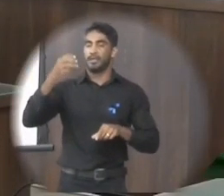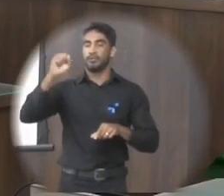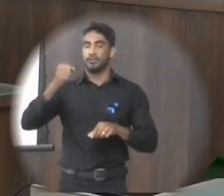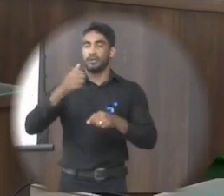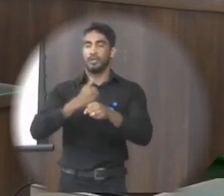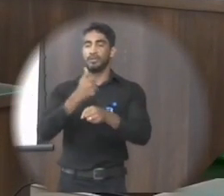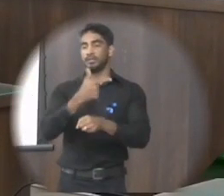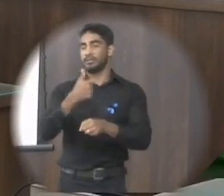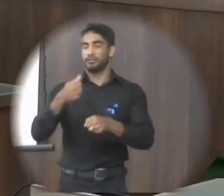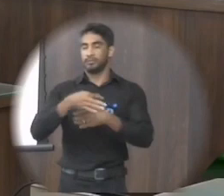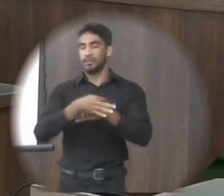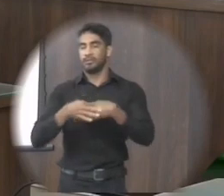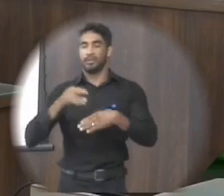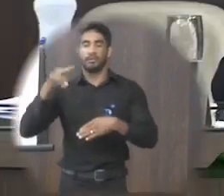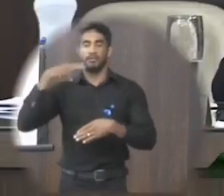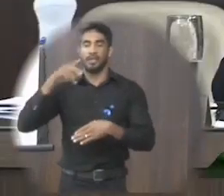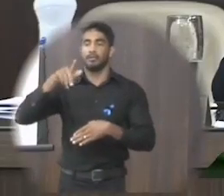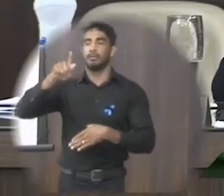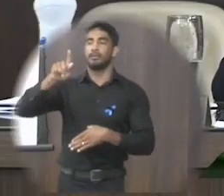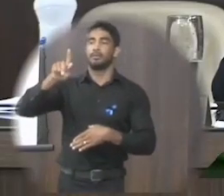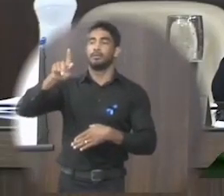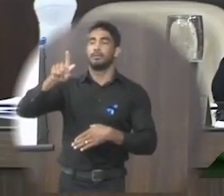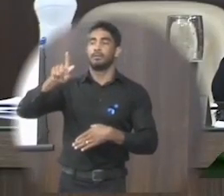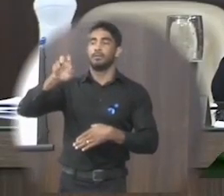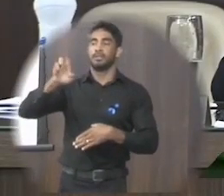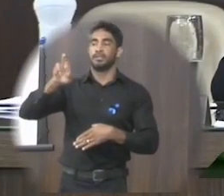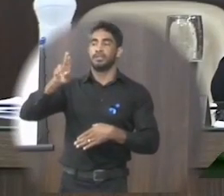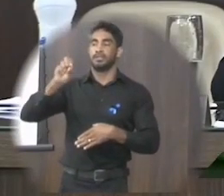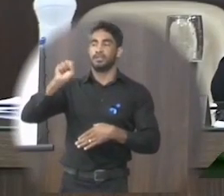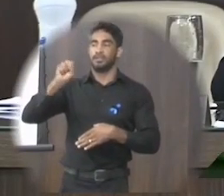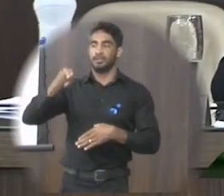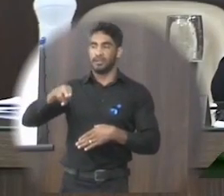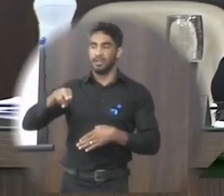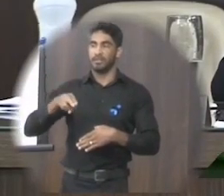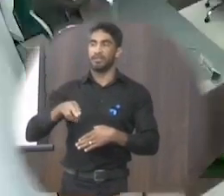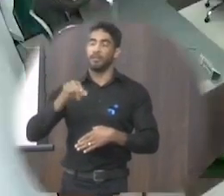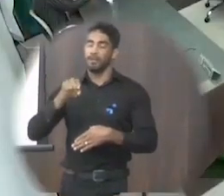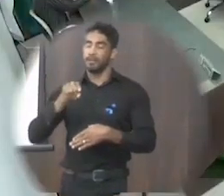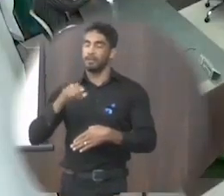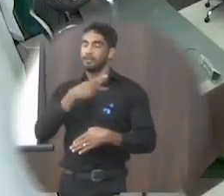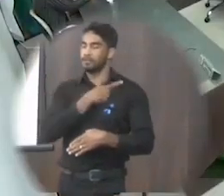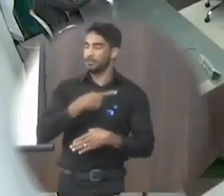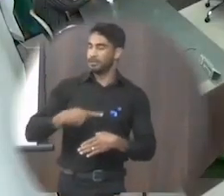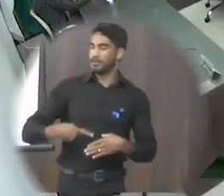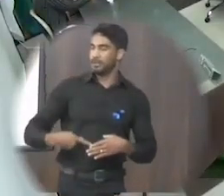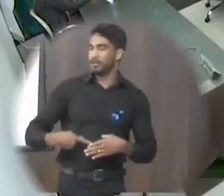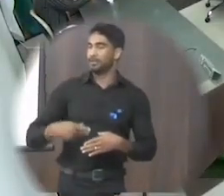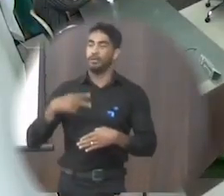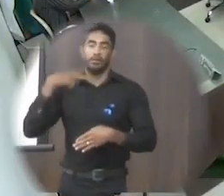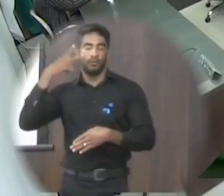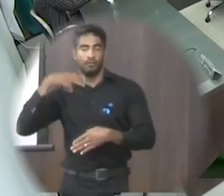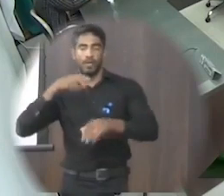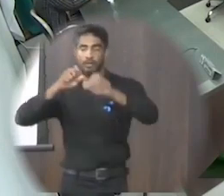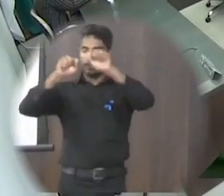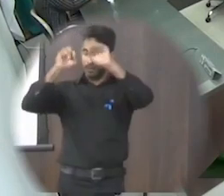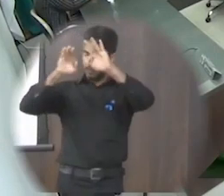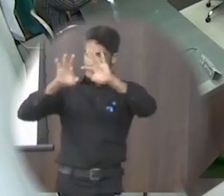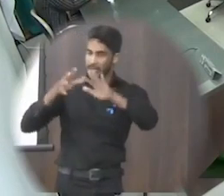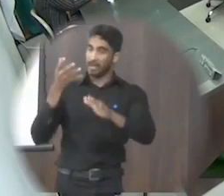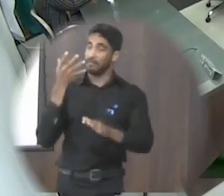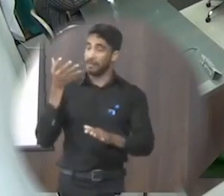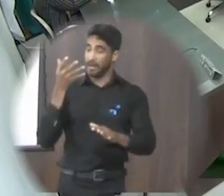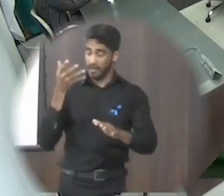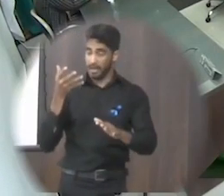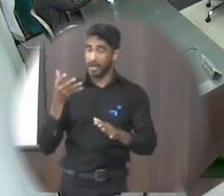238-2021, de autoria do vereador Gerson do Espírito Santo de Souza. Excelentíssimo senhor presidente, o vereador que subscreve requer